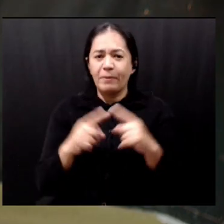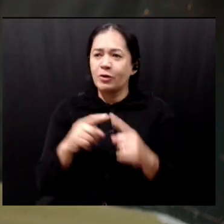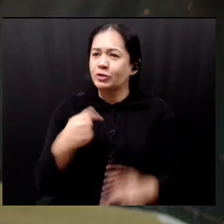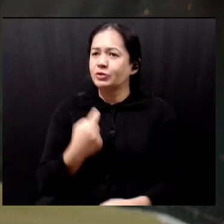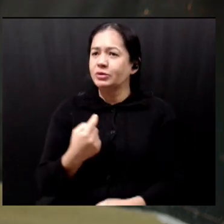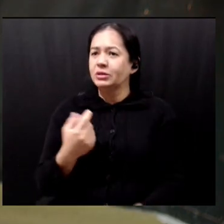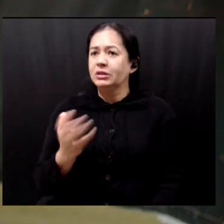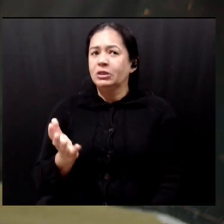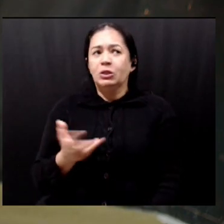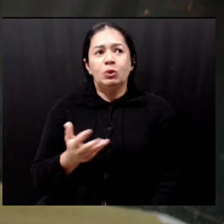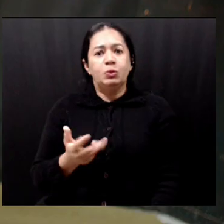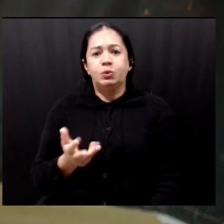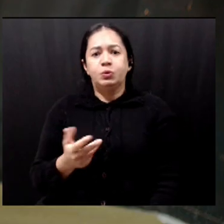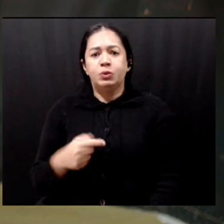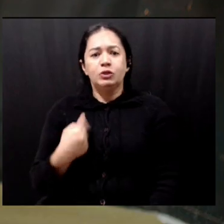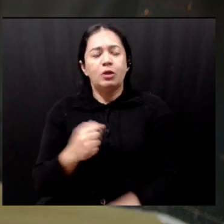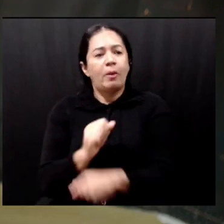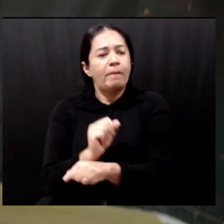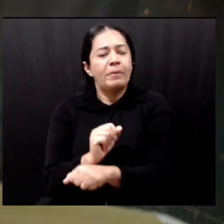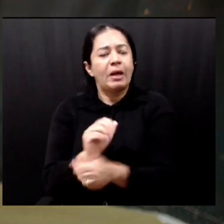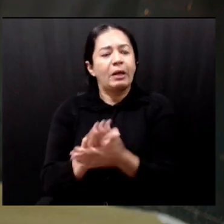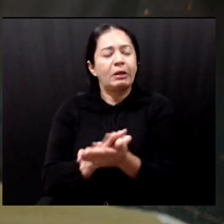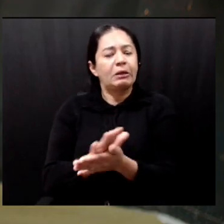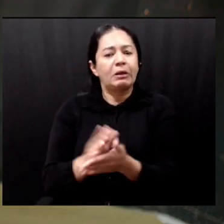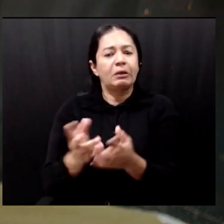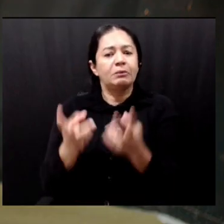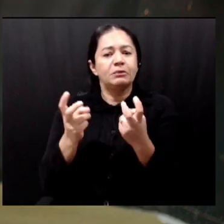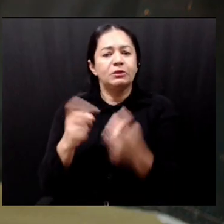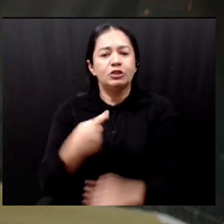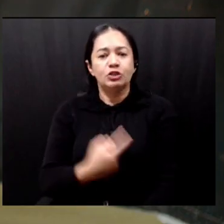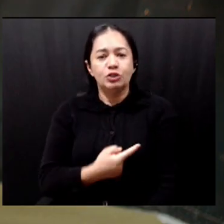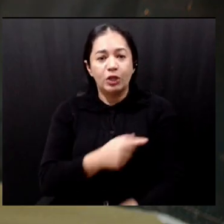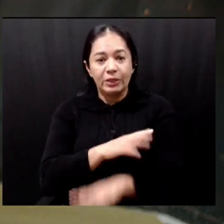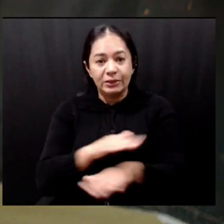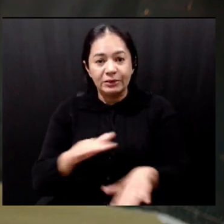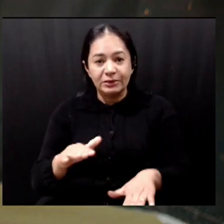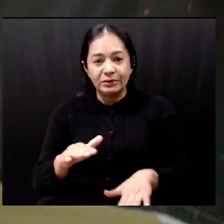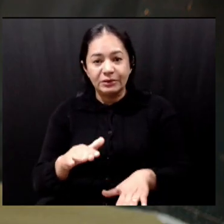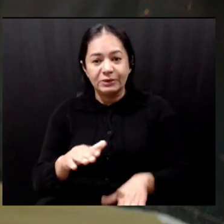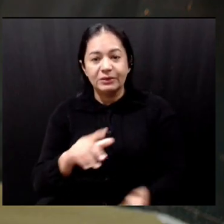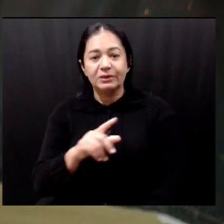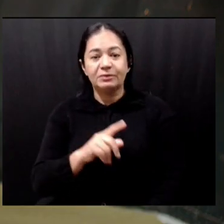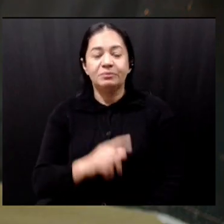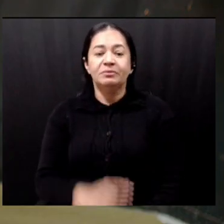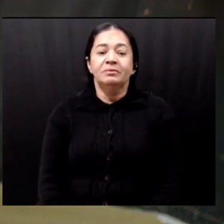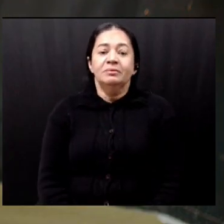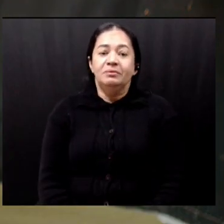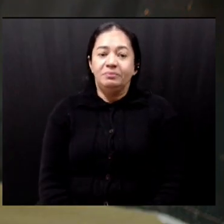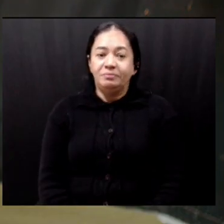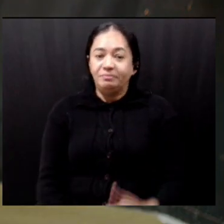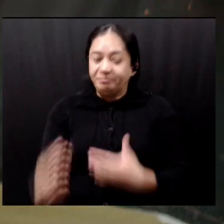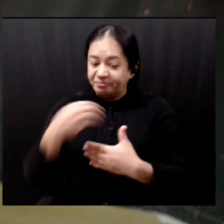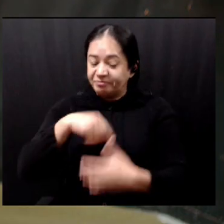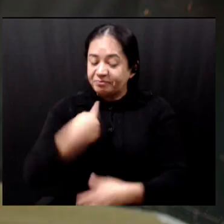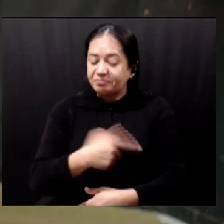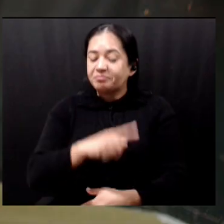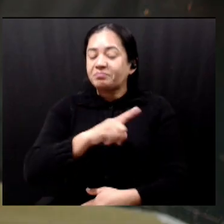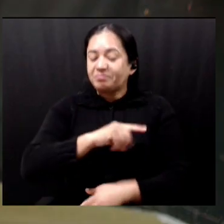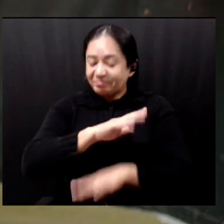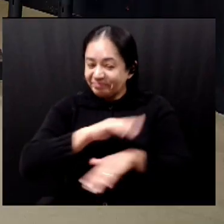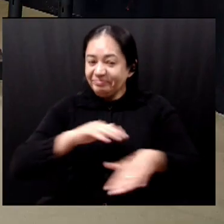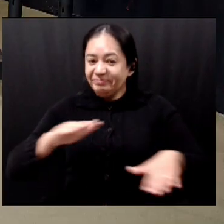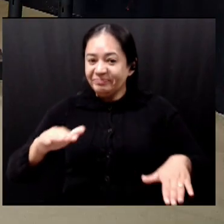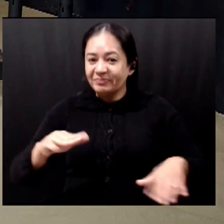nem para analisar que nós fomos crianças e temos uma criança interior, né? Então, como contornar essa situação e entrar